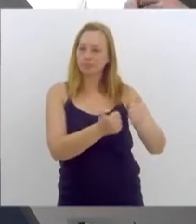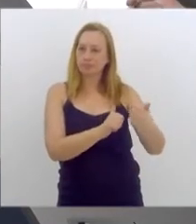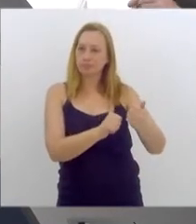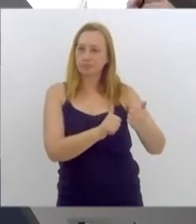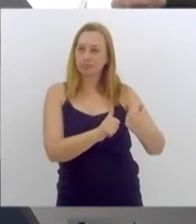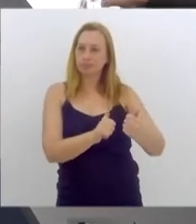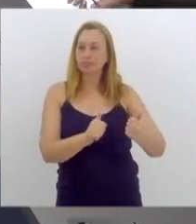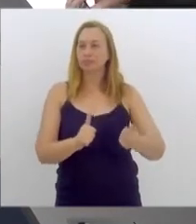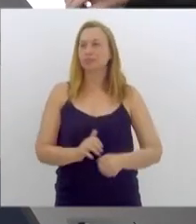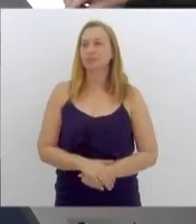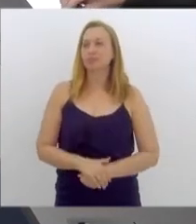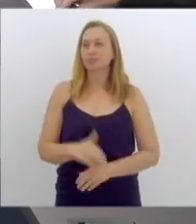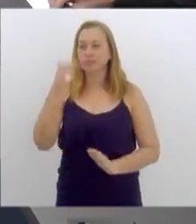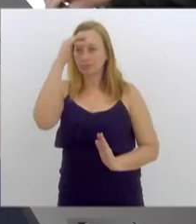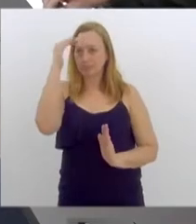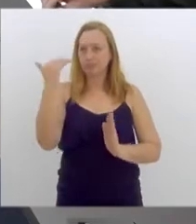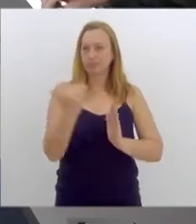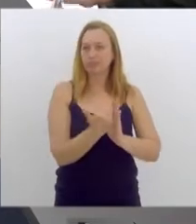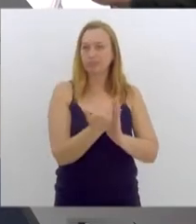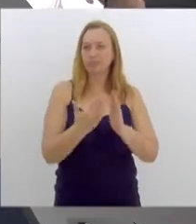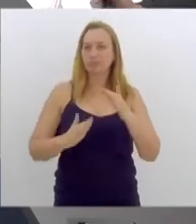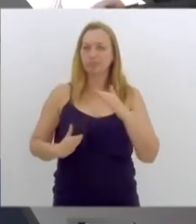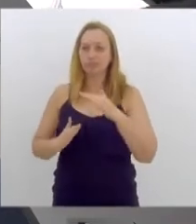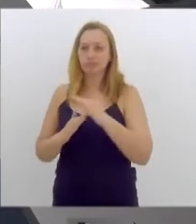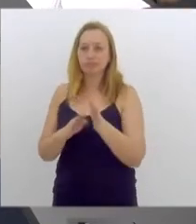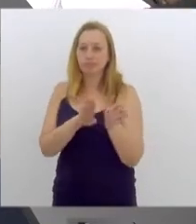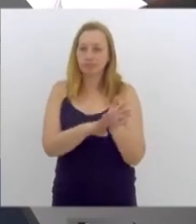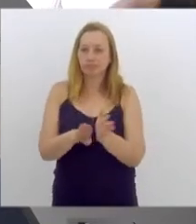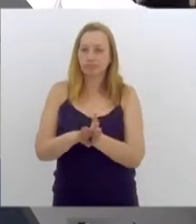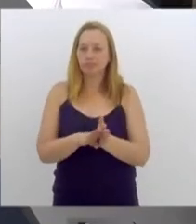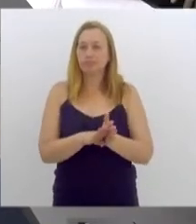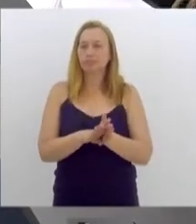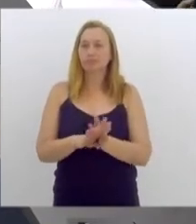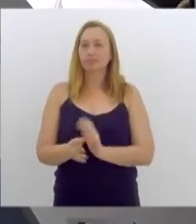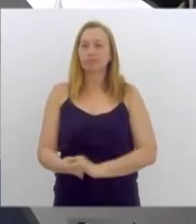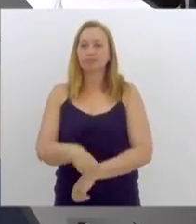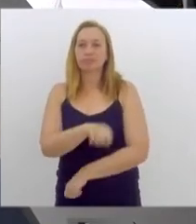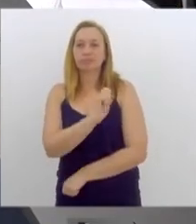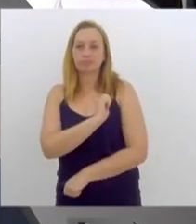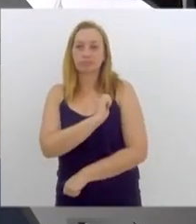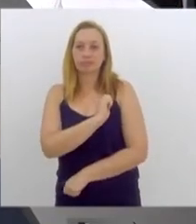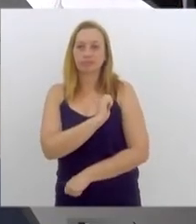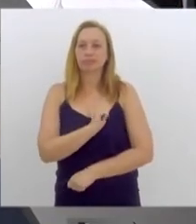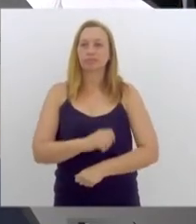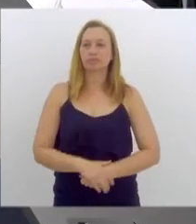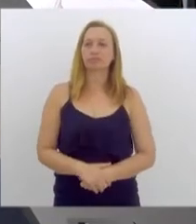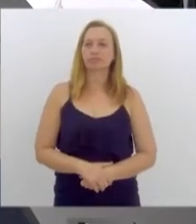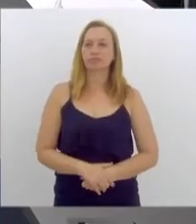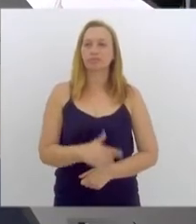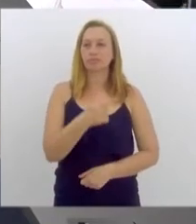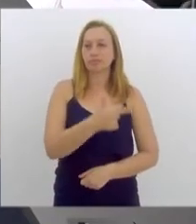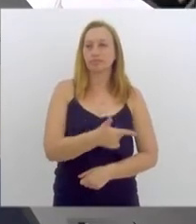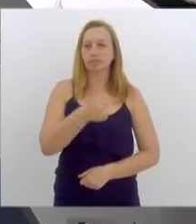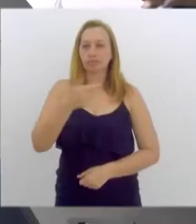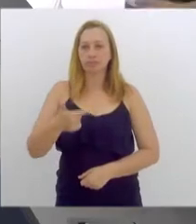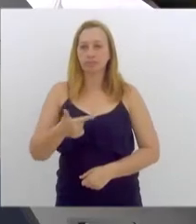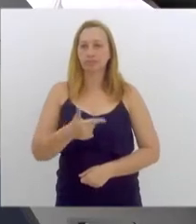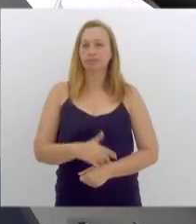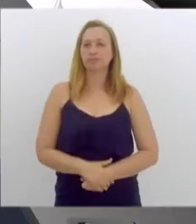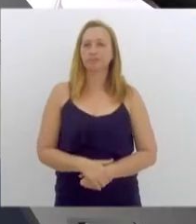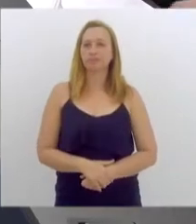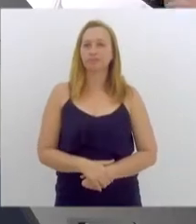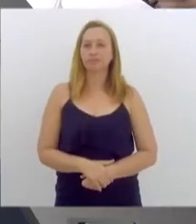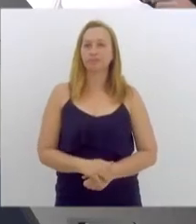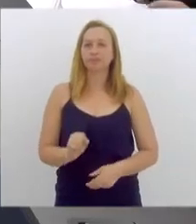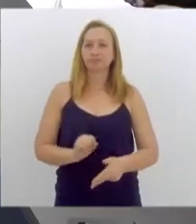ao cumprimento das metas fiscais do segundo quadrimestre de 22 pelo